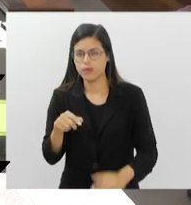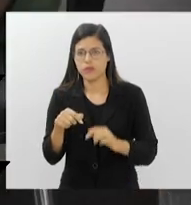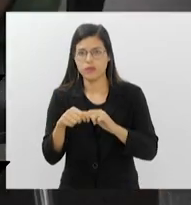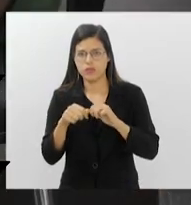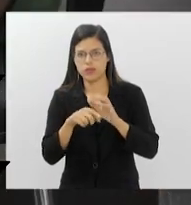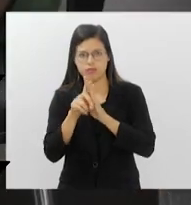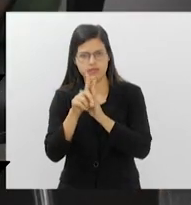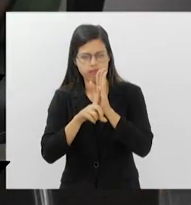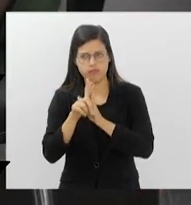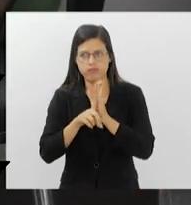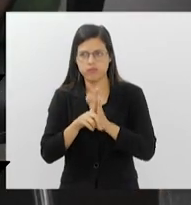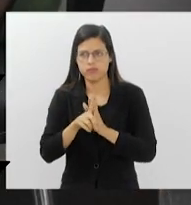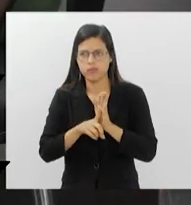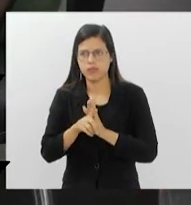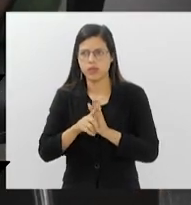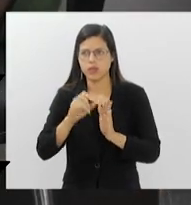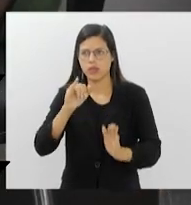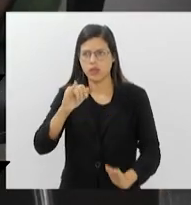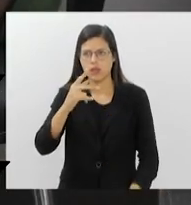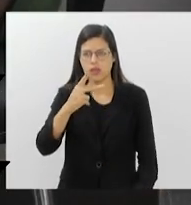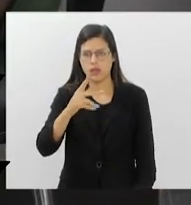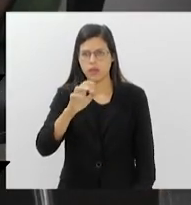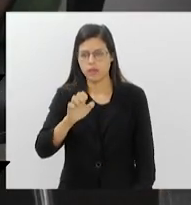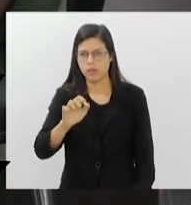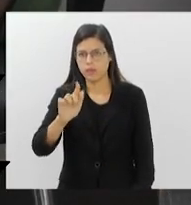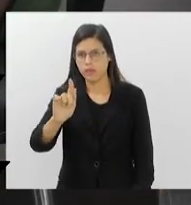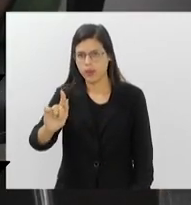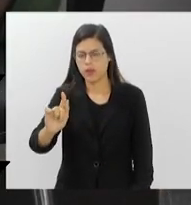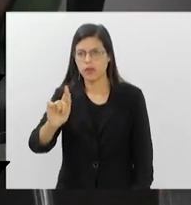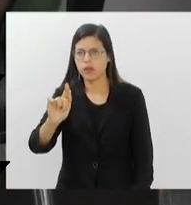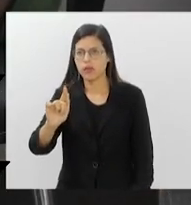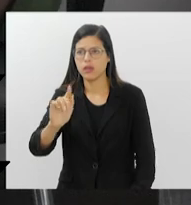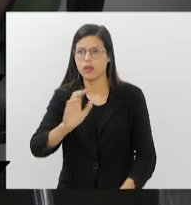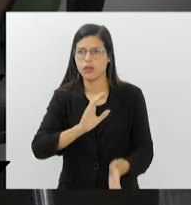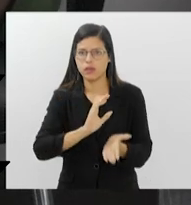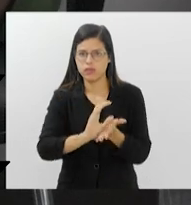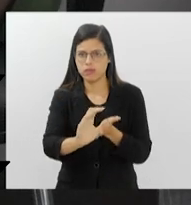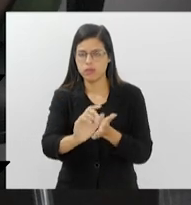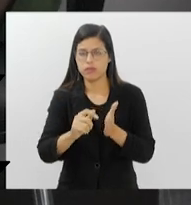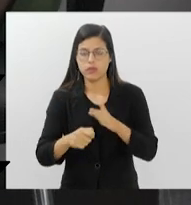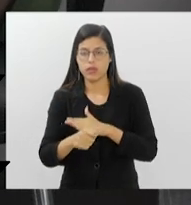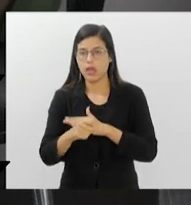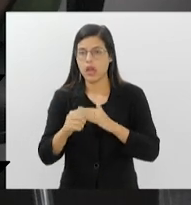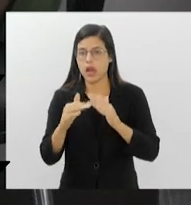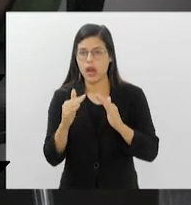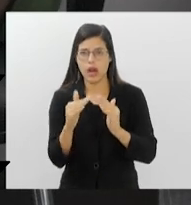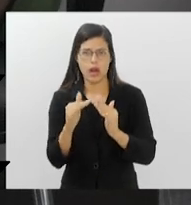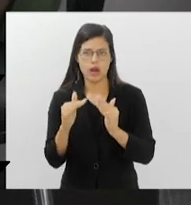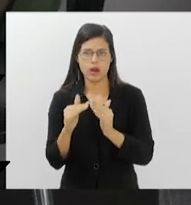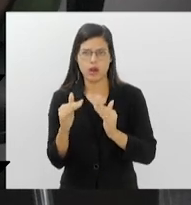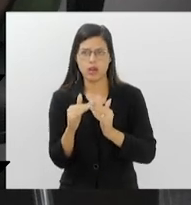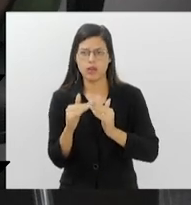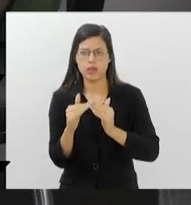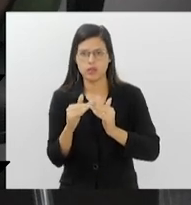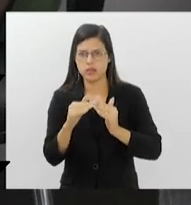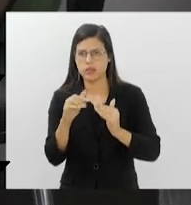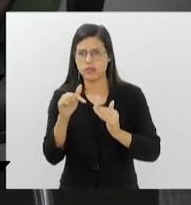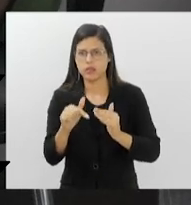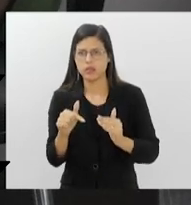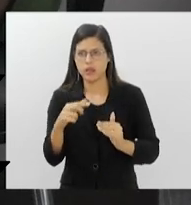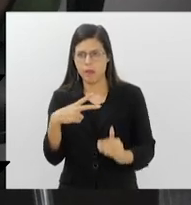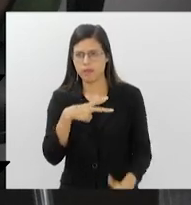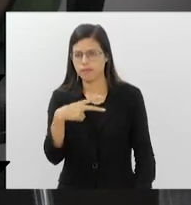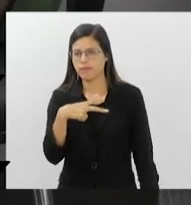o ipeg financiava a casa própria com juros melhores que os